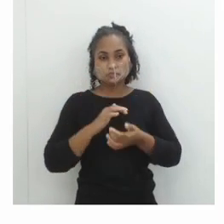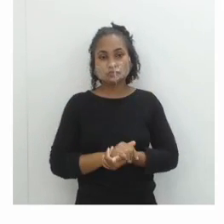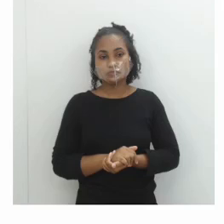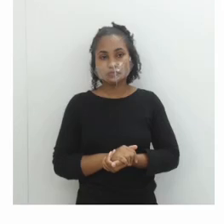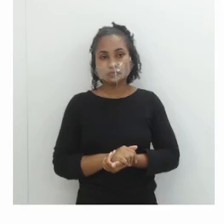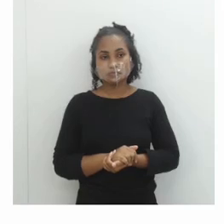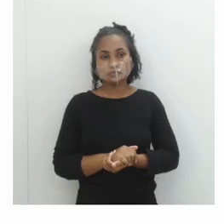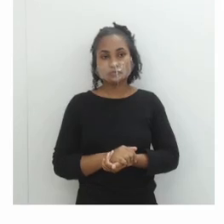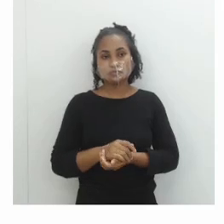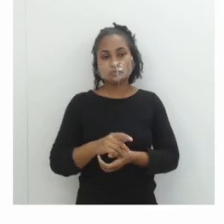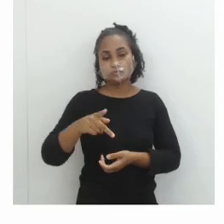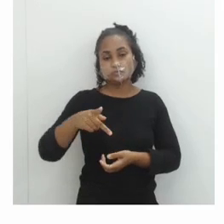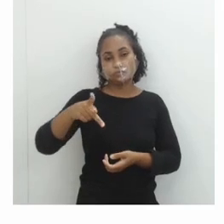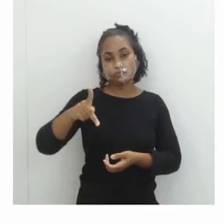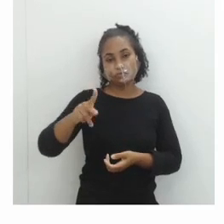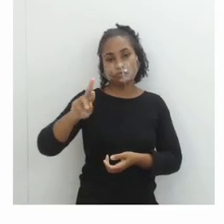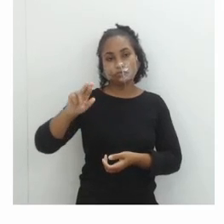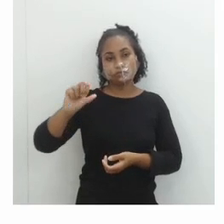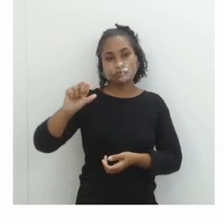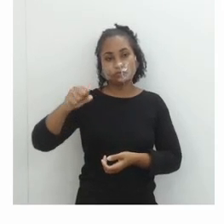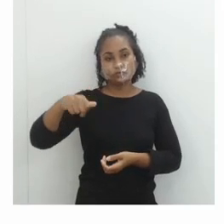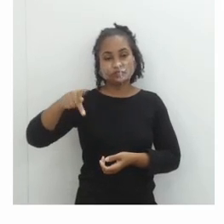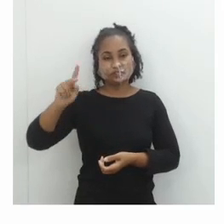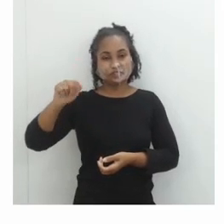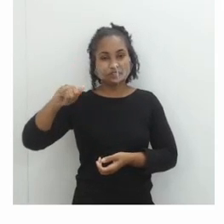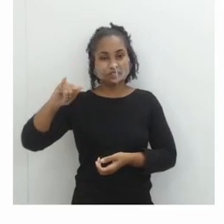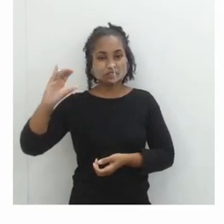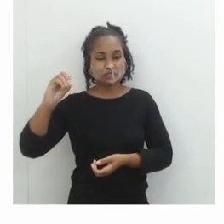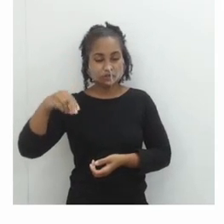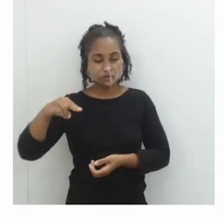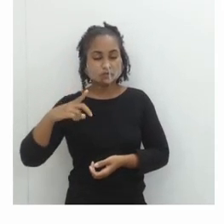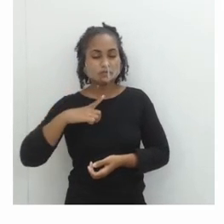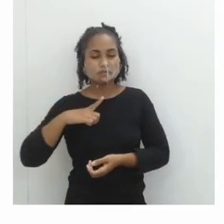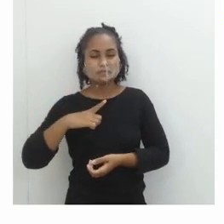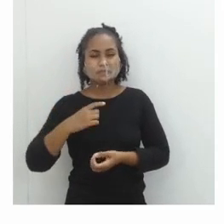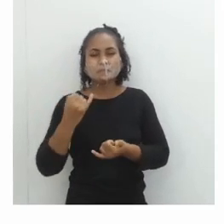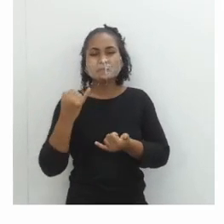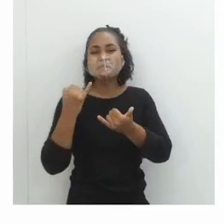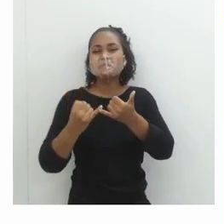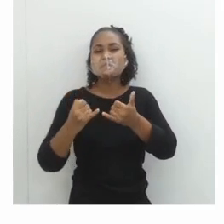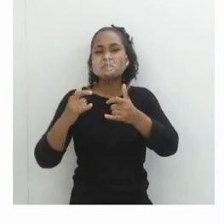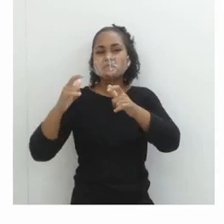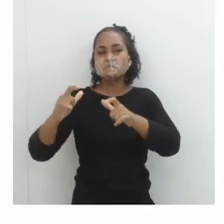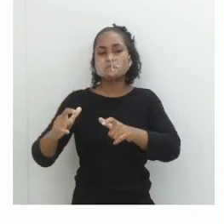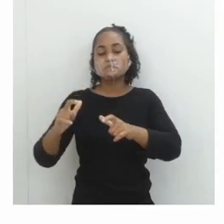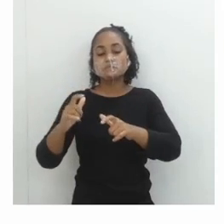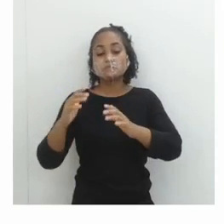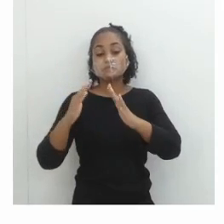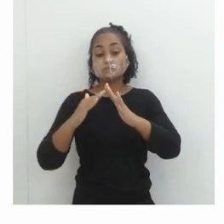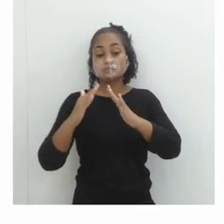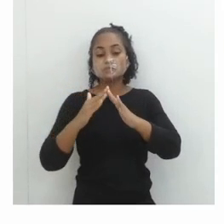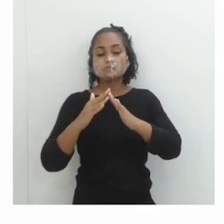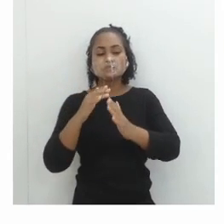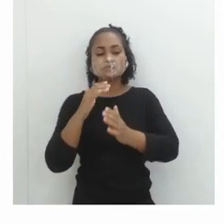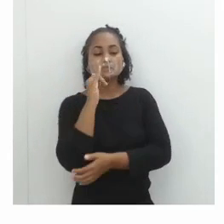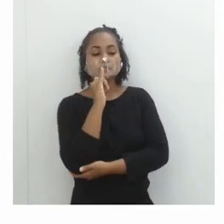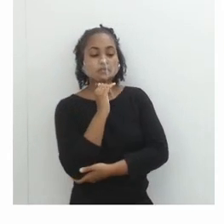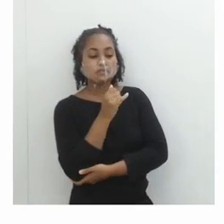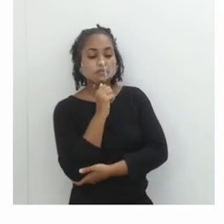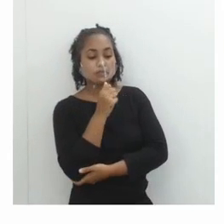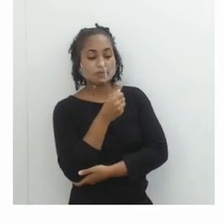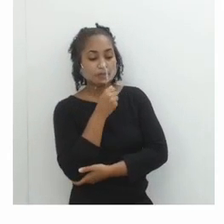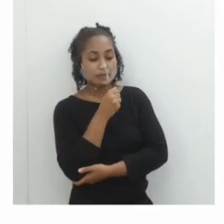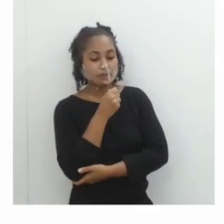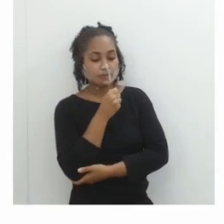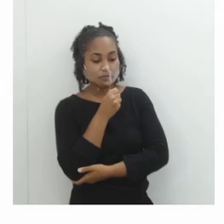O proscênio, que ele ficava como se fosse o local de quem estava narrando ou